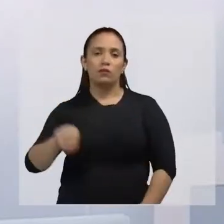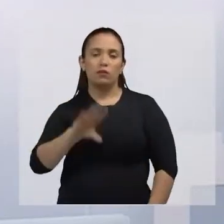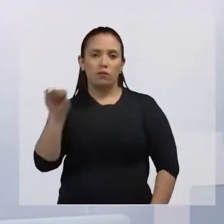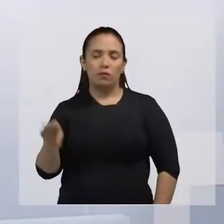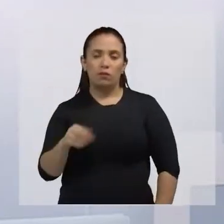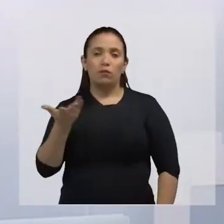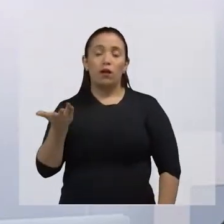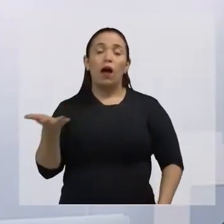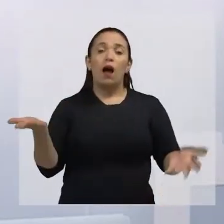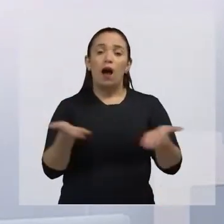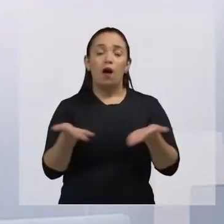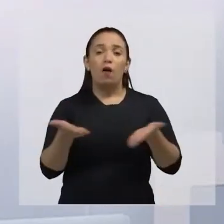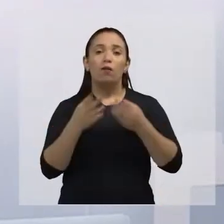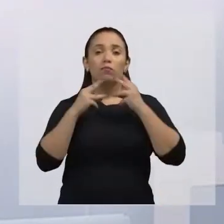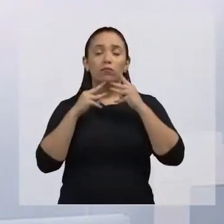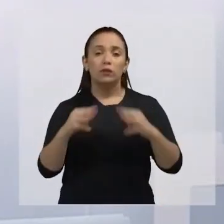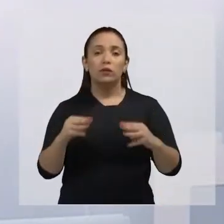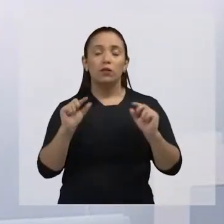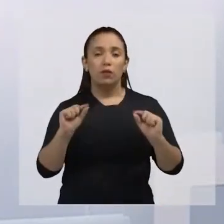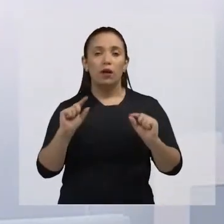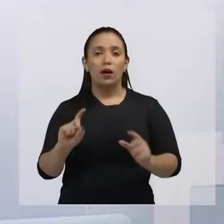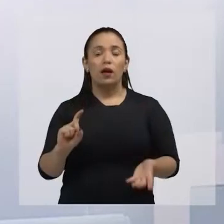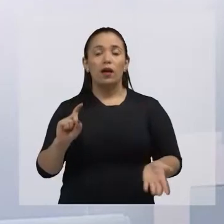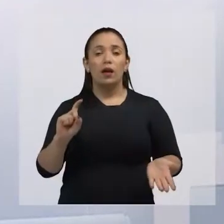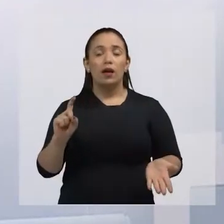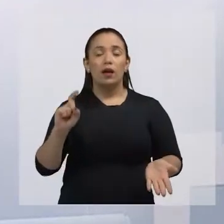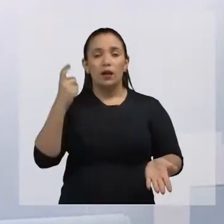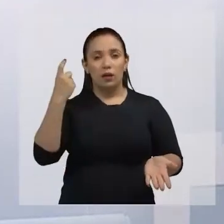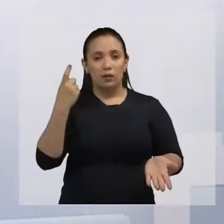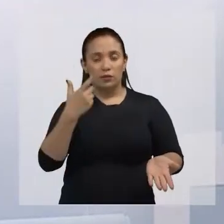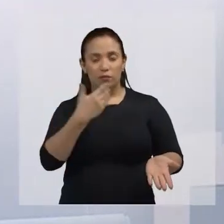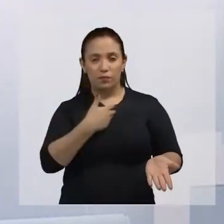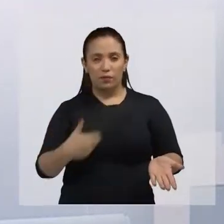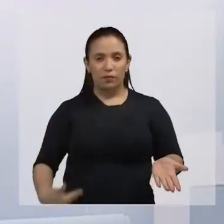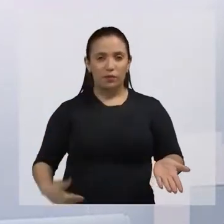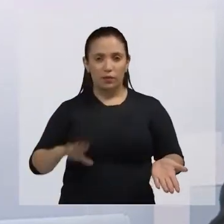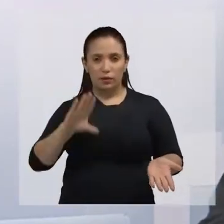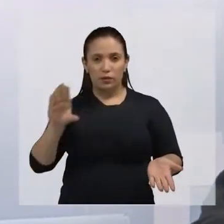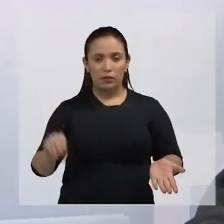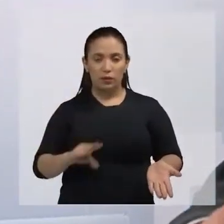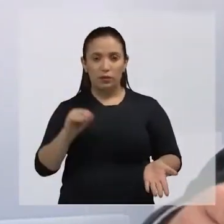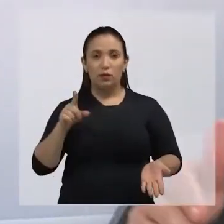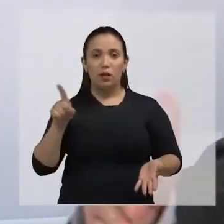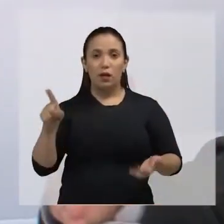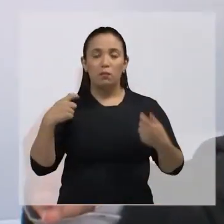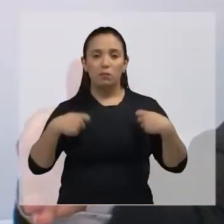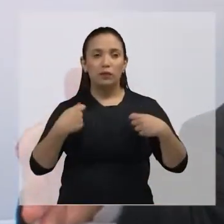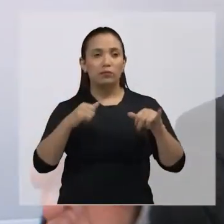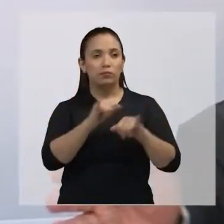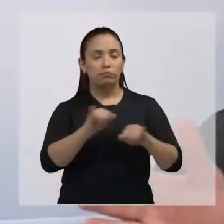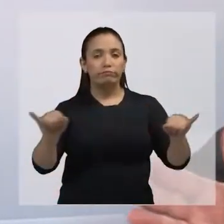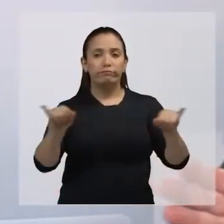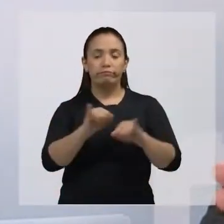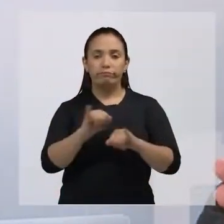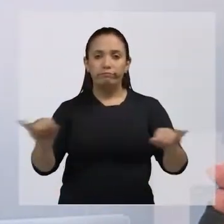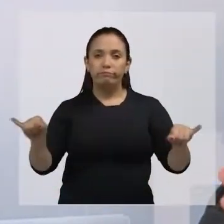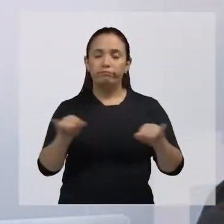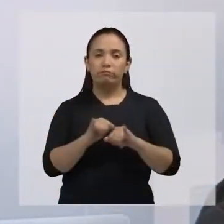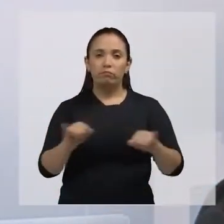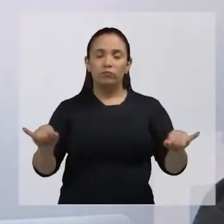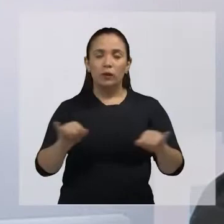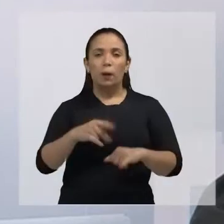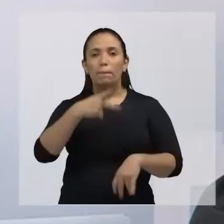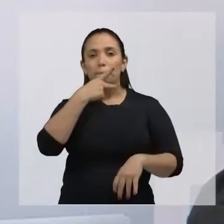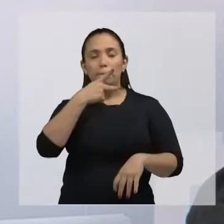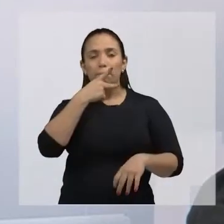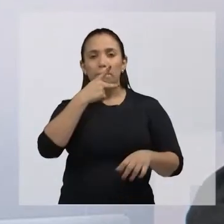grande missão agora do ex-ministro e ex-governador Ciro Gomes é reorganizar uma nova frente progressista, uma nova frente partidária